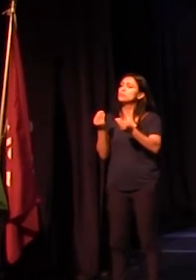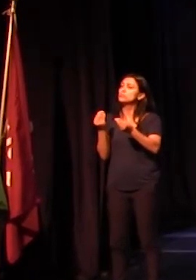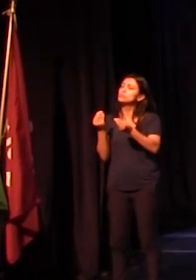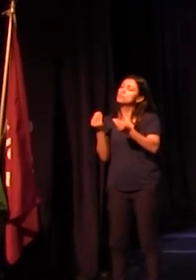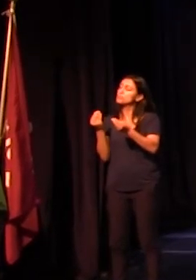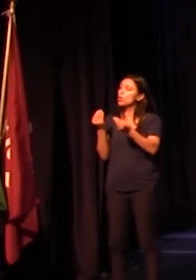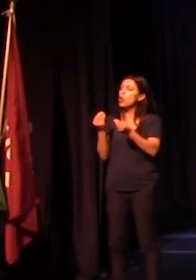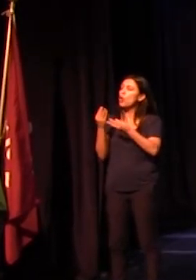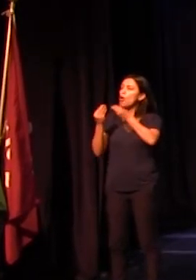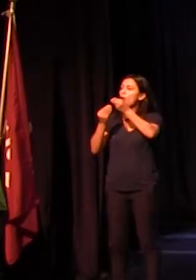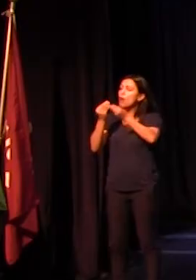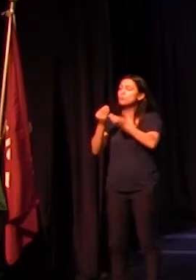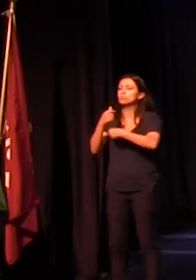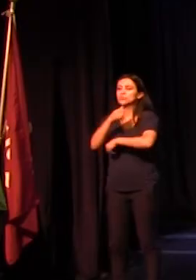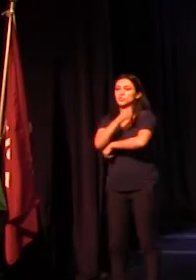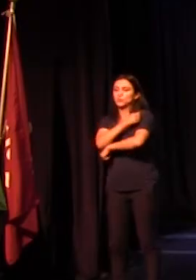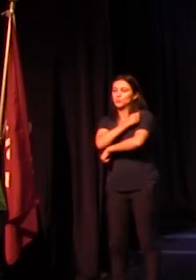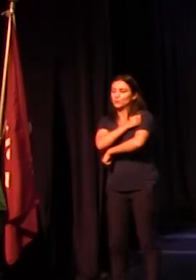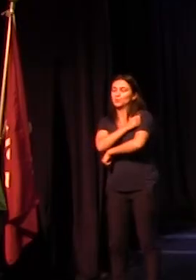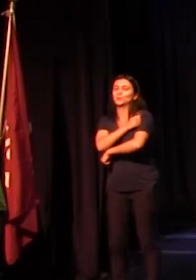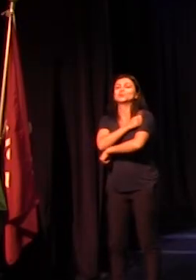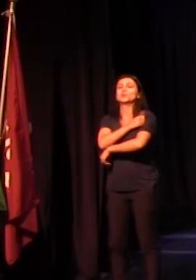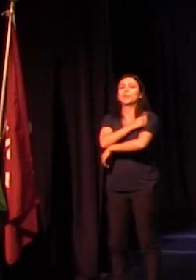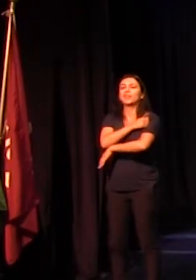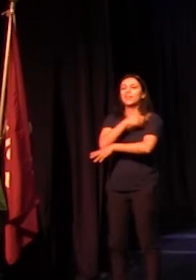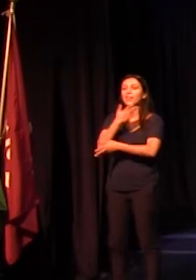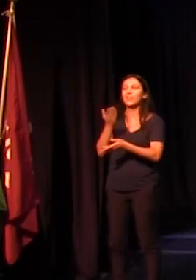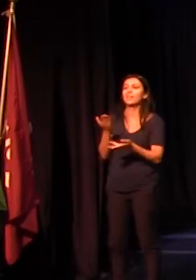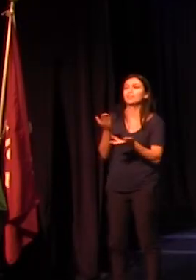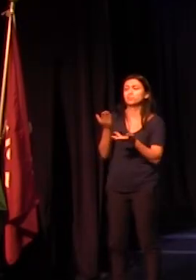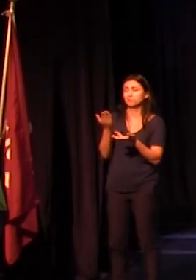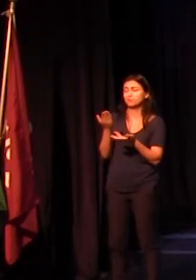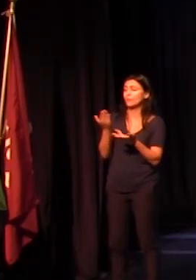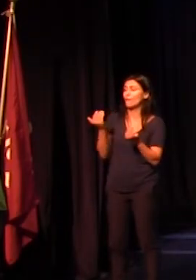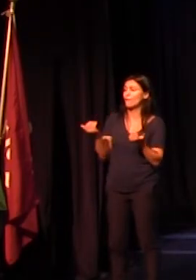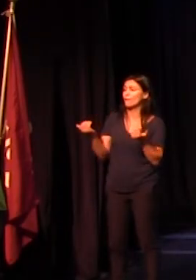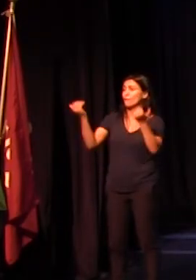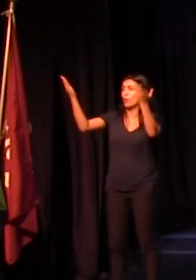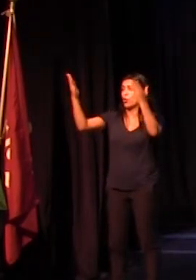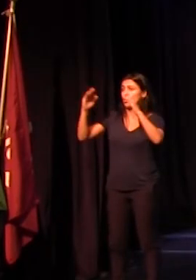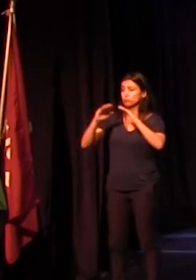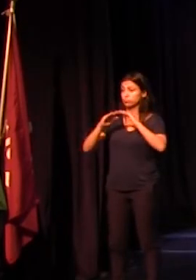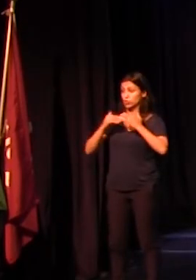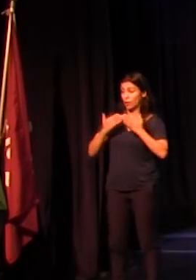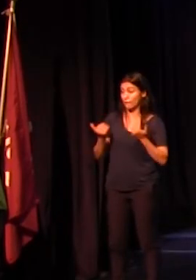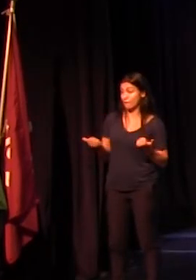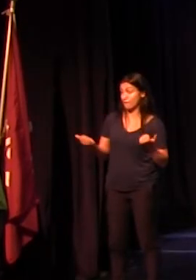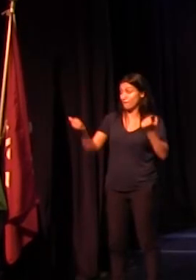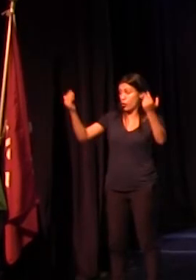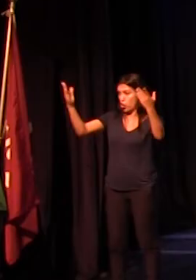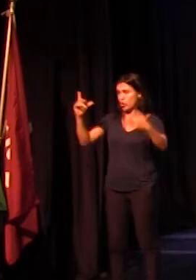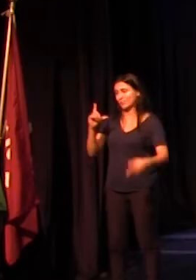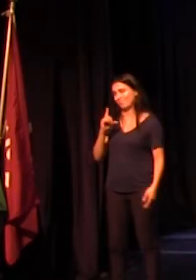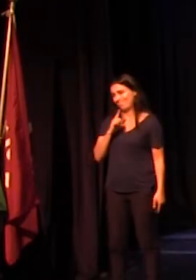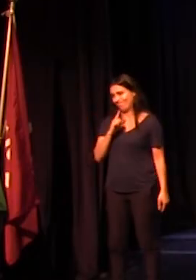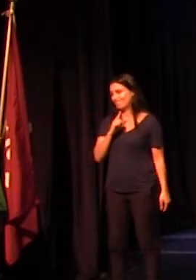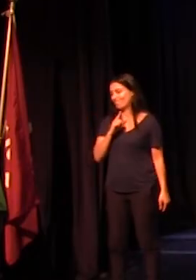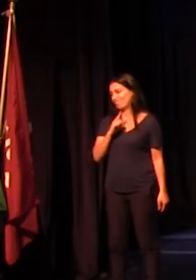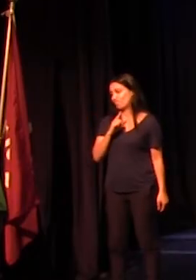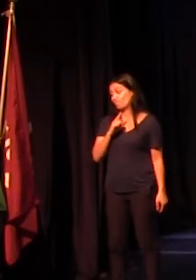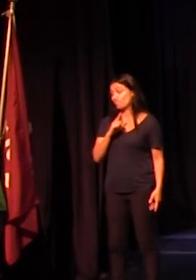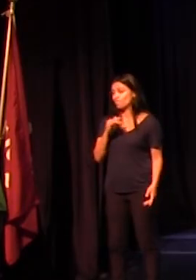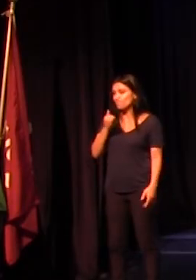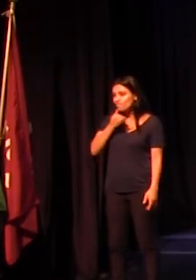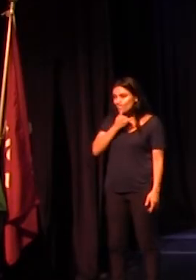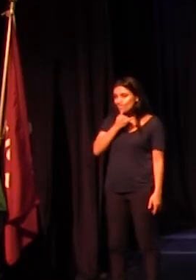coloca todos esses alunos, né? A gente sabe que temos muitos ainda fora da escola, que eles permaneçam e que, principalmente, eles possam